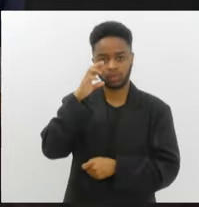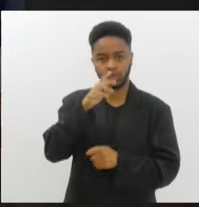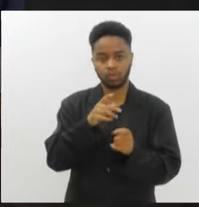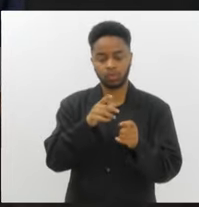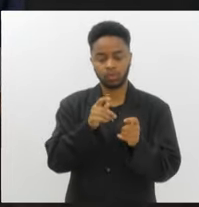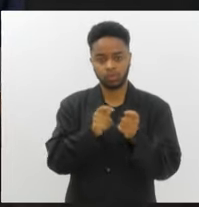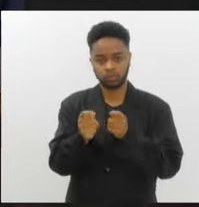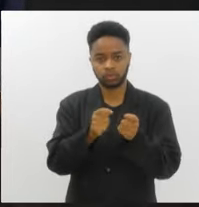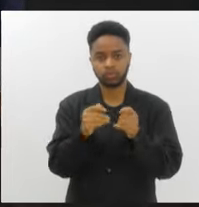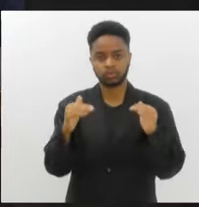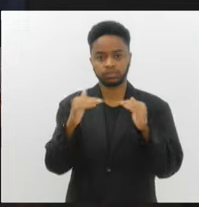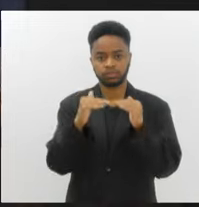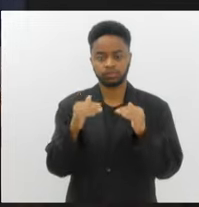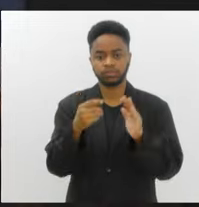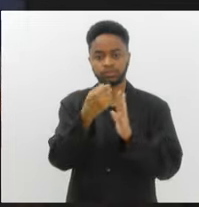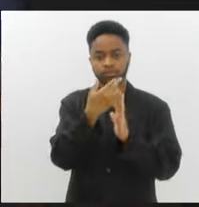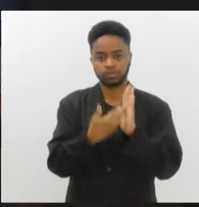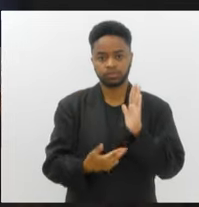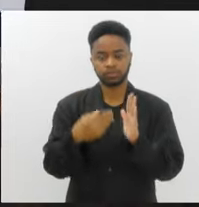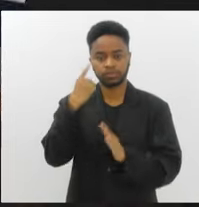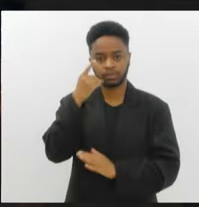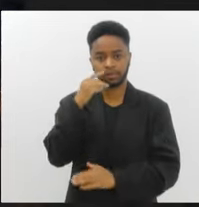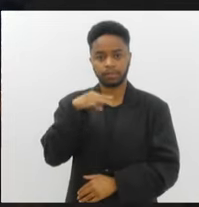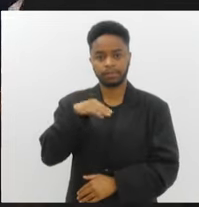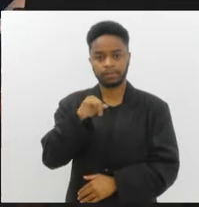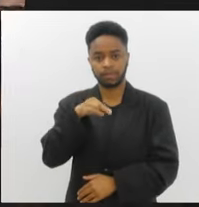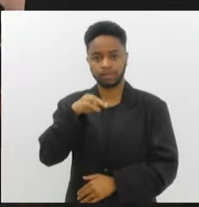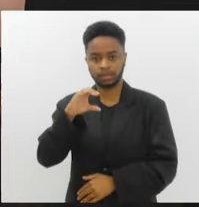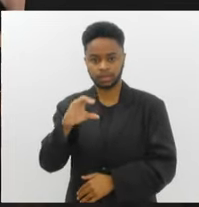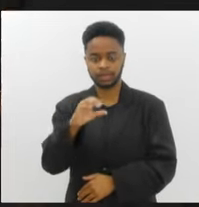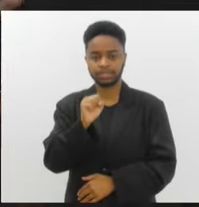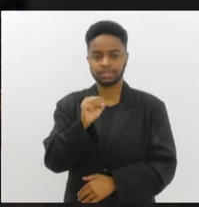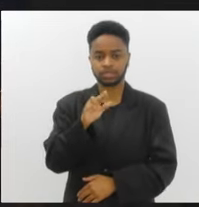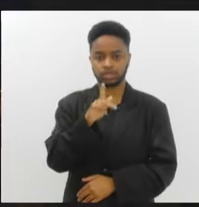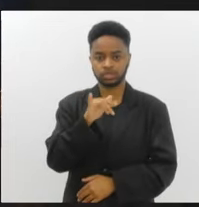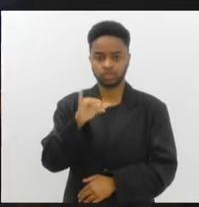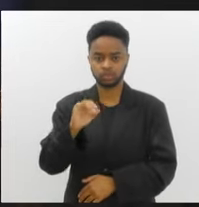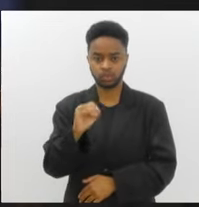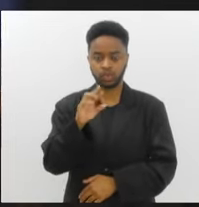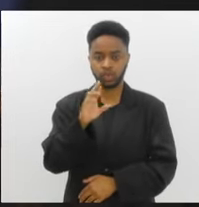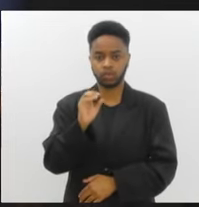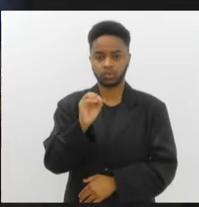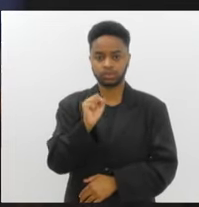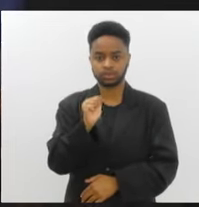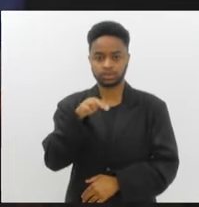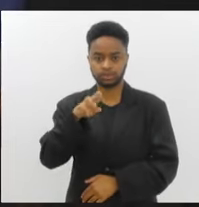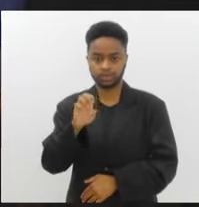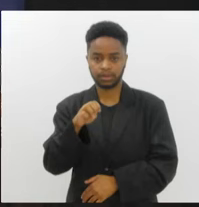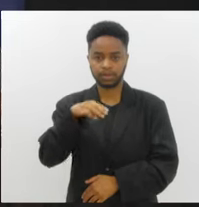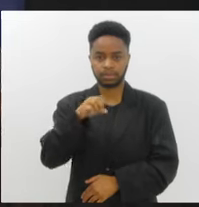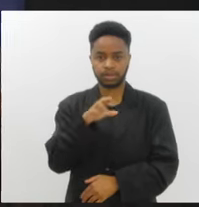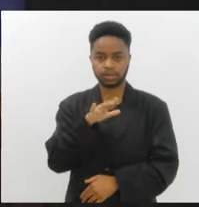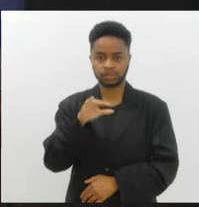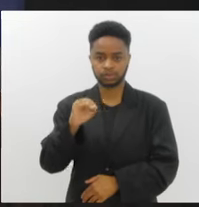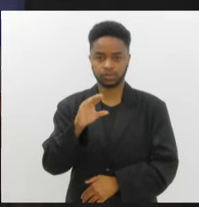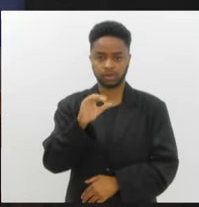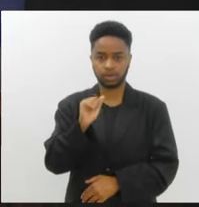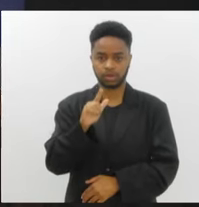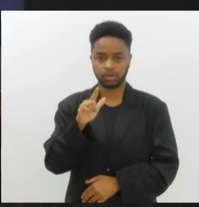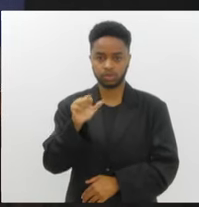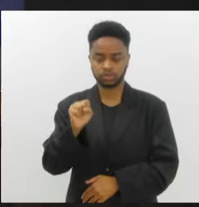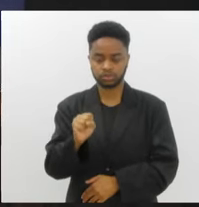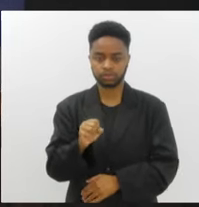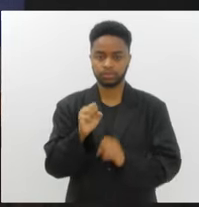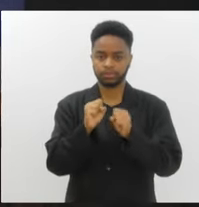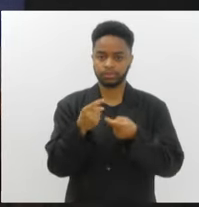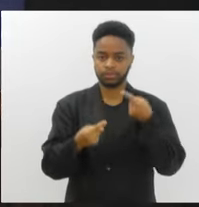favorável. Relatores, deputados Carlos Mink, Sérgio Fernandes, Rosane Félix, Márcio Gualberto e Carlos Macedo.